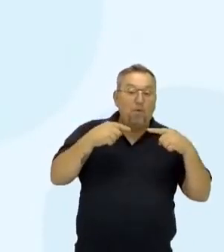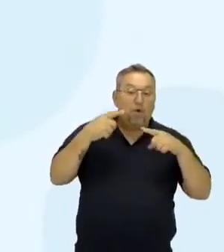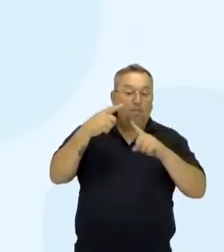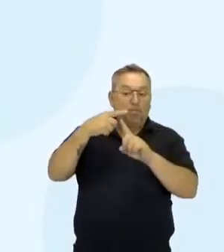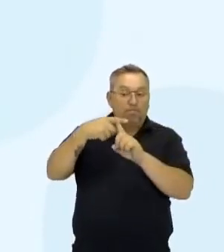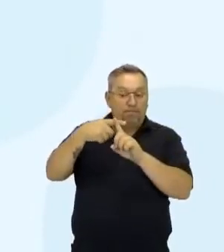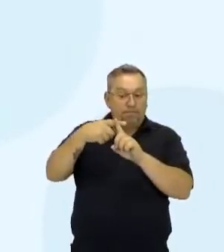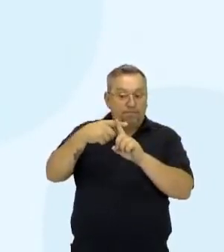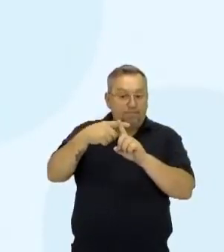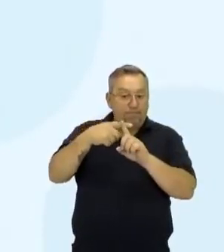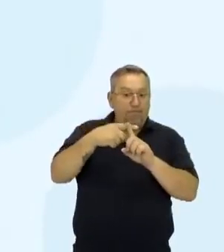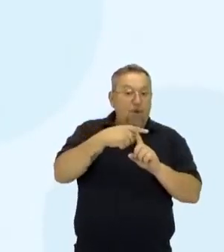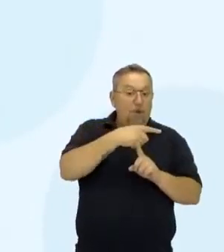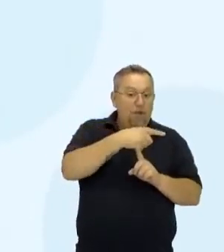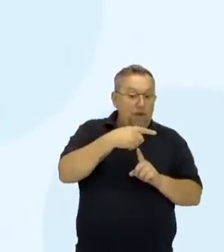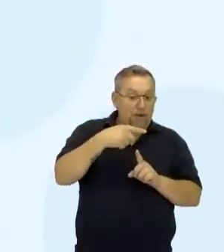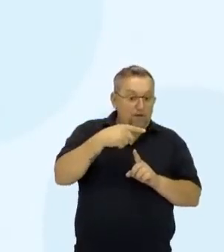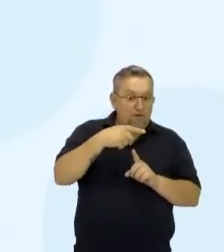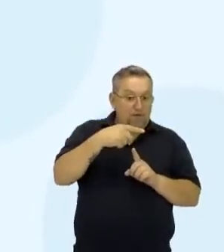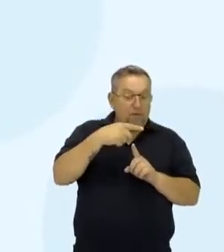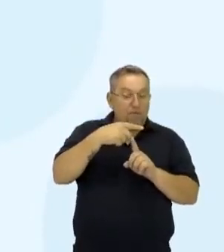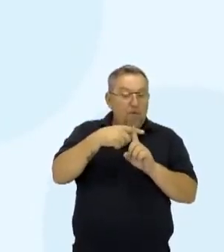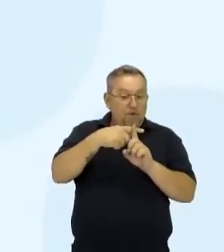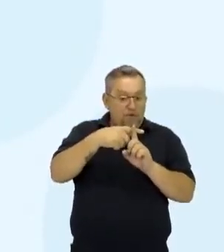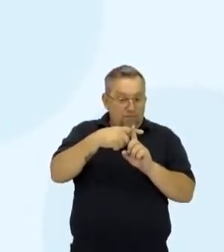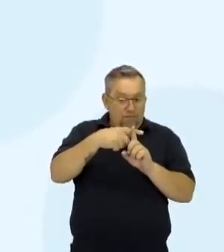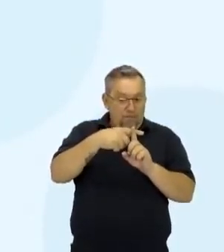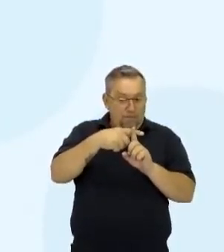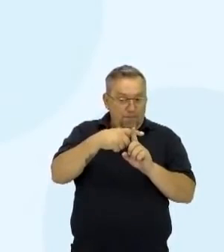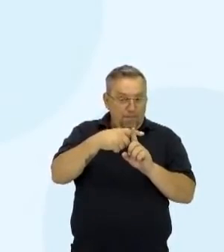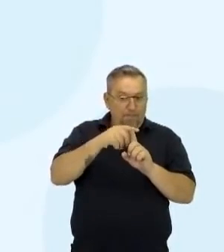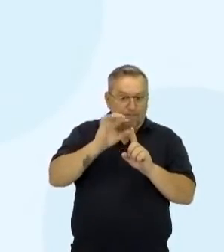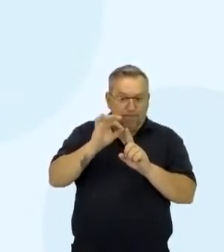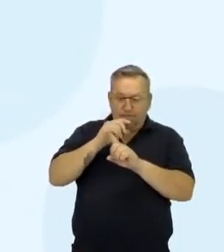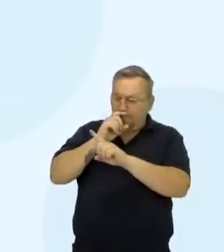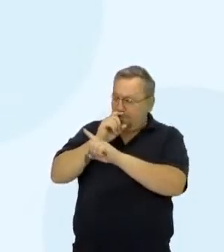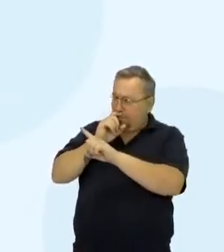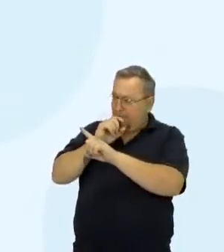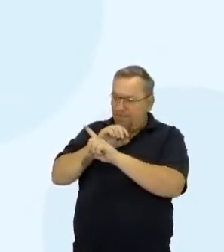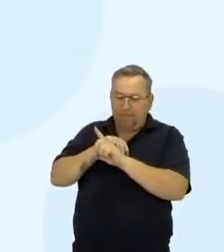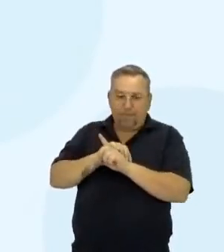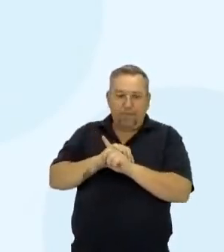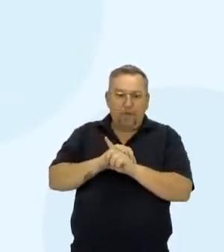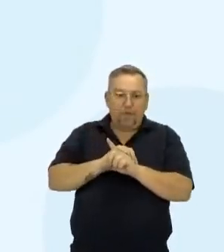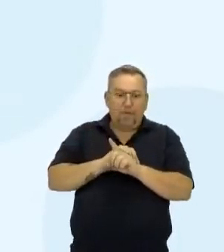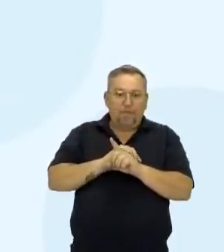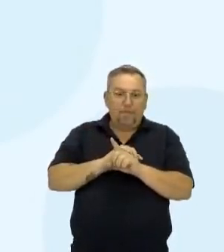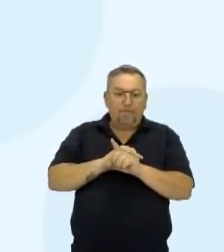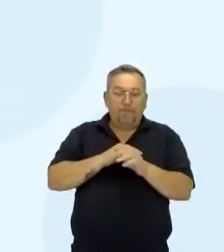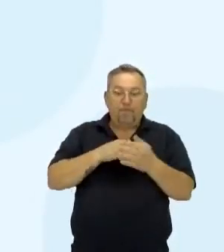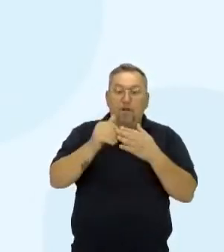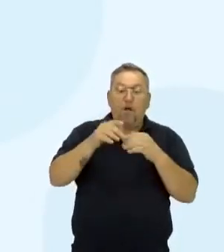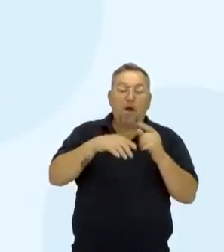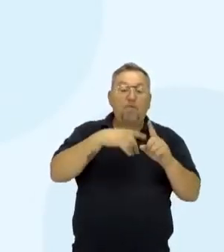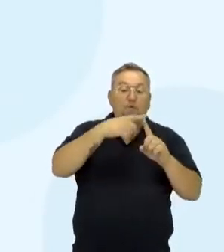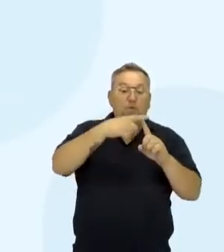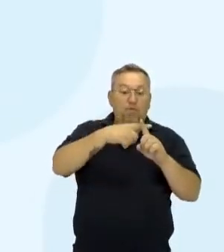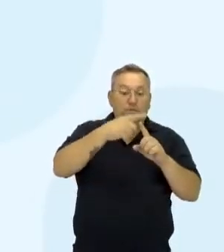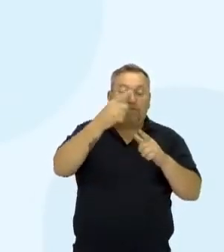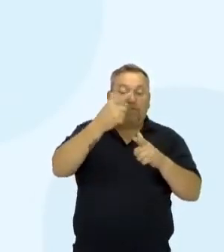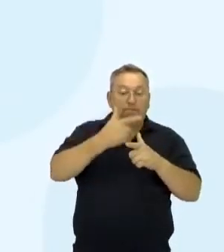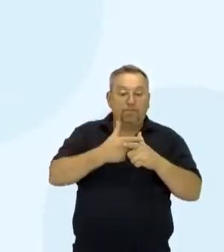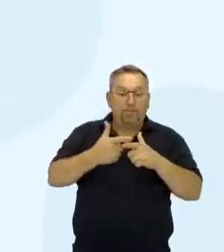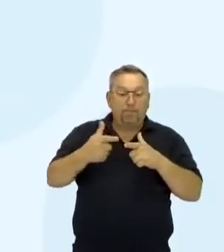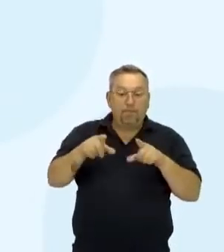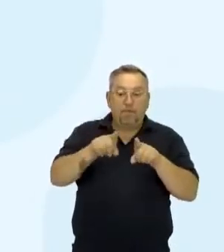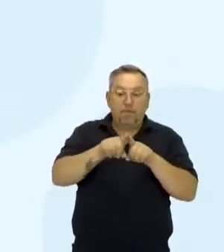aqui, ó. Então esse é negativo, esse aqui é positivo. Para os dois, tanto a multiplicação quanto a divisão, os